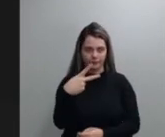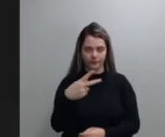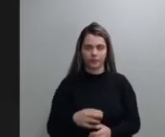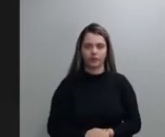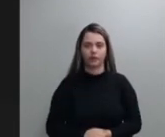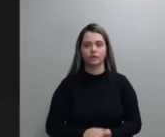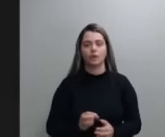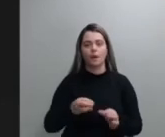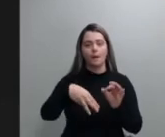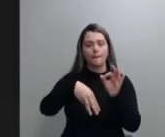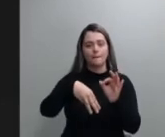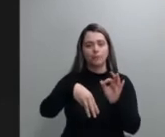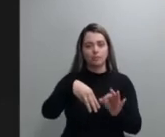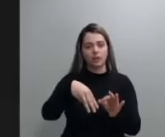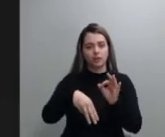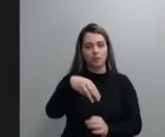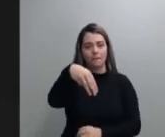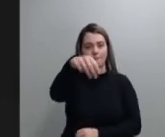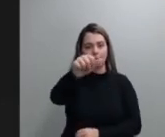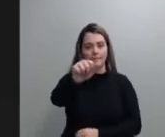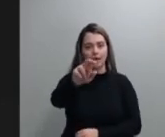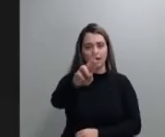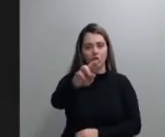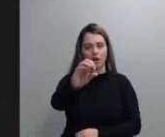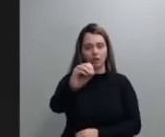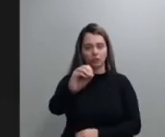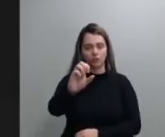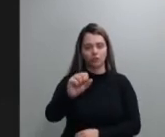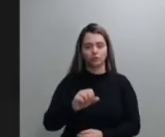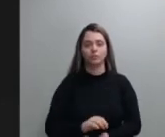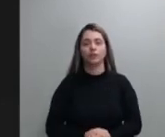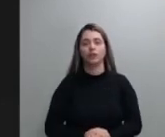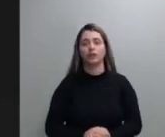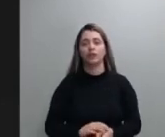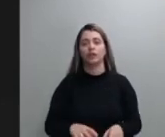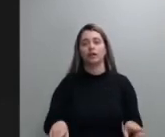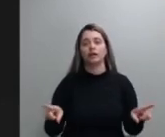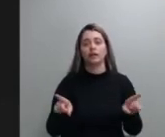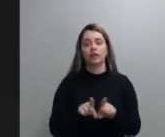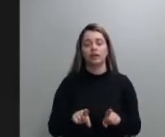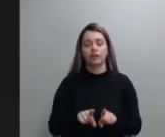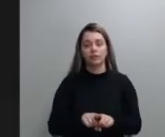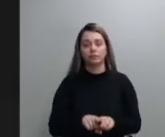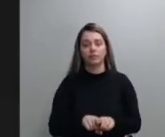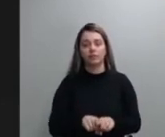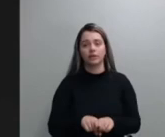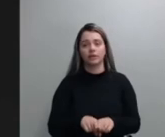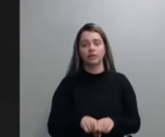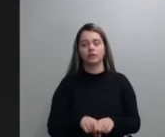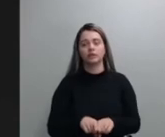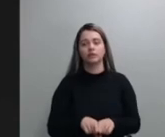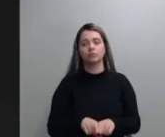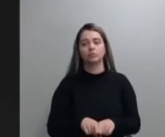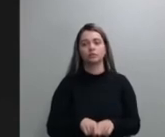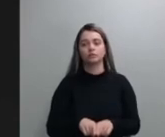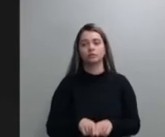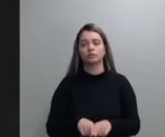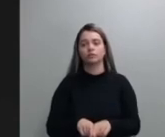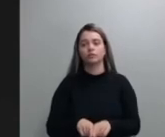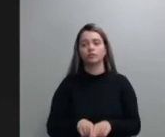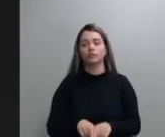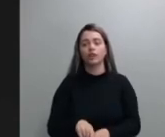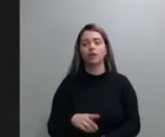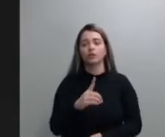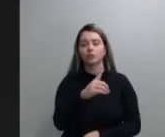Campo no Resp. 1.244.987 do DF na mesma linha